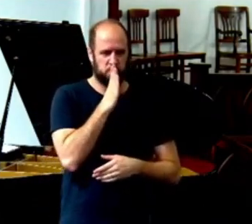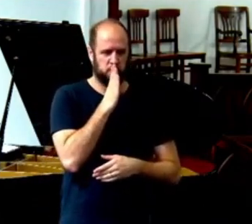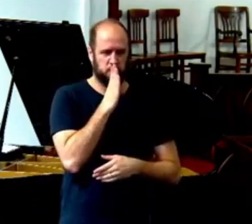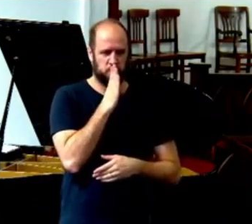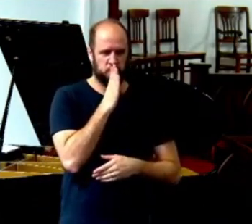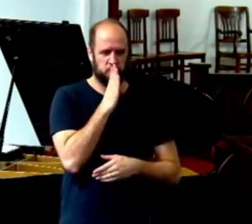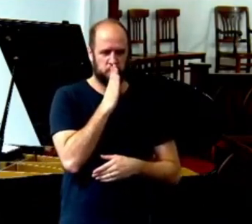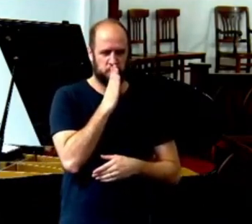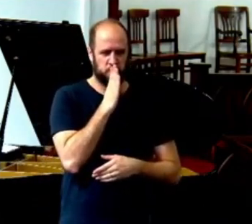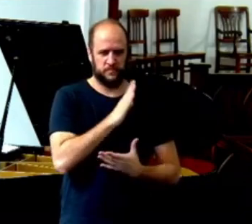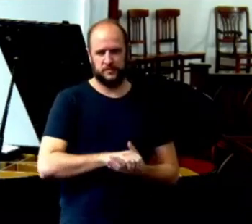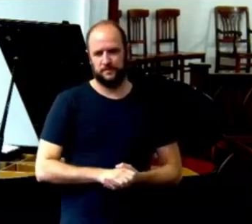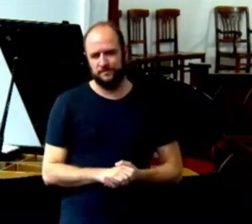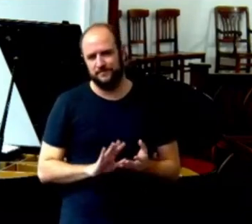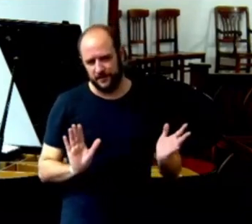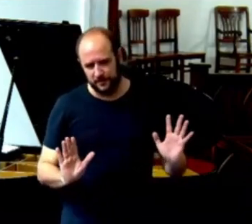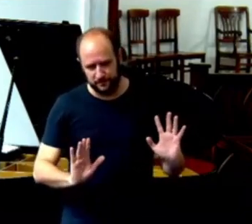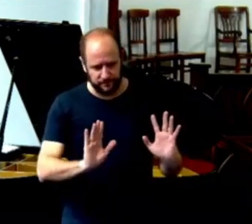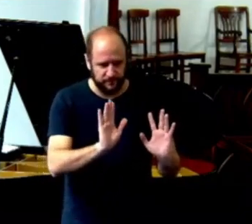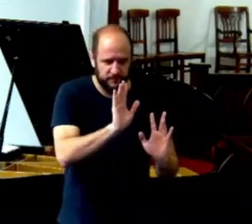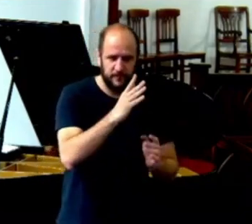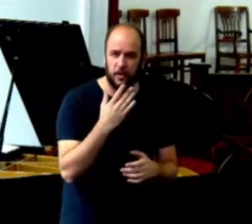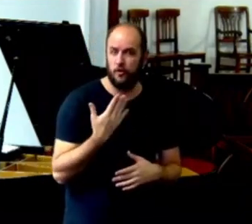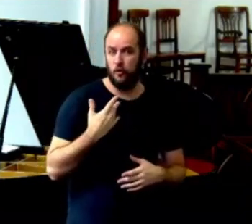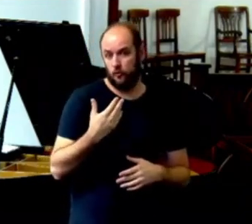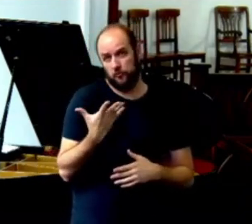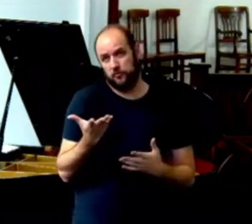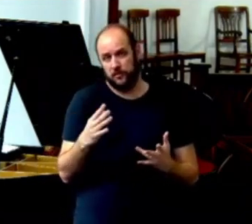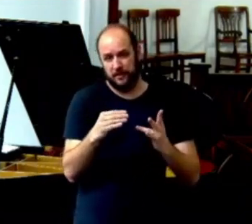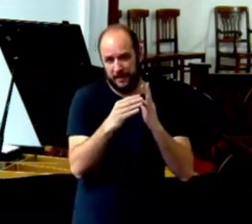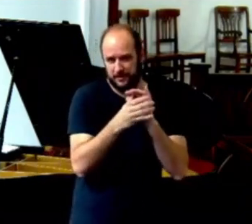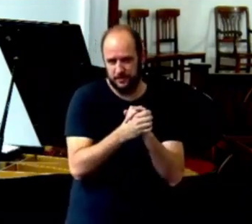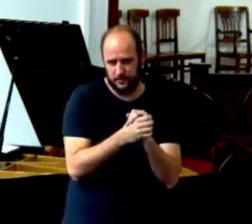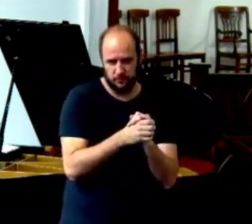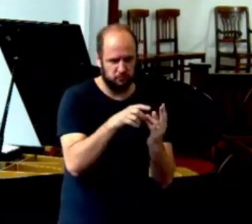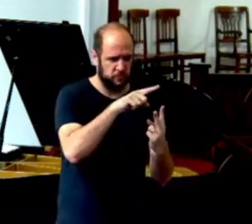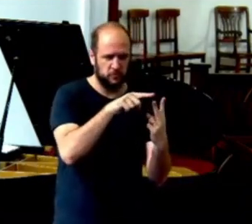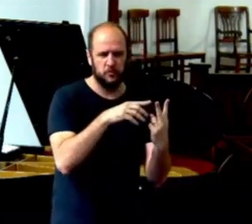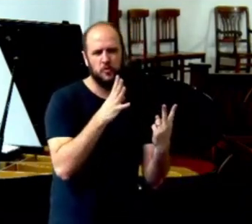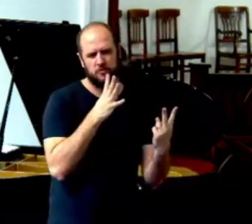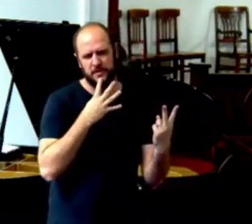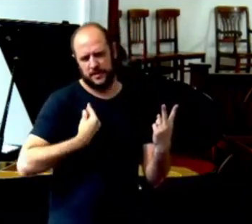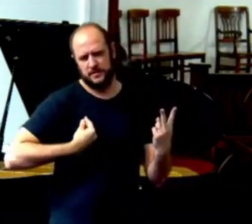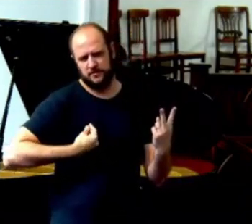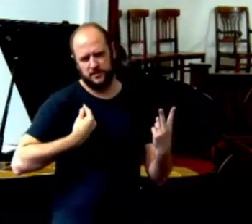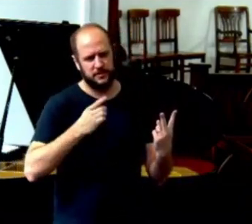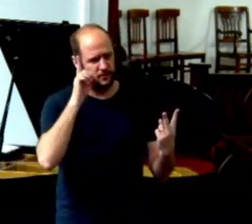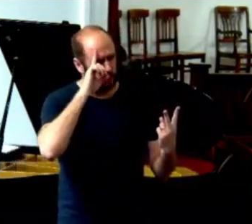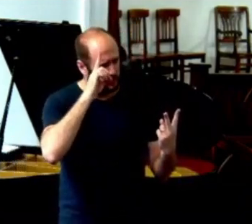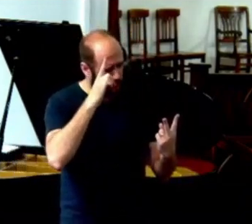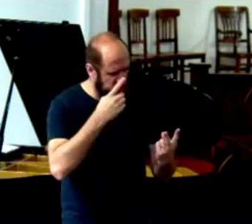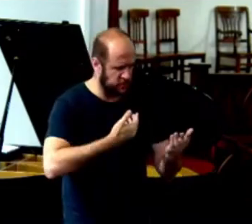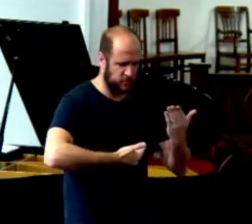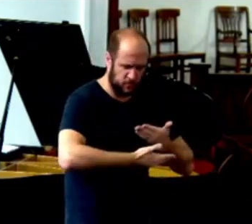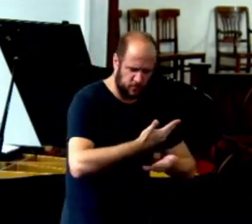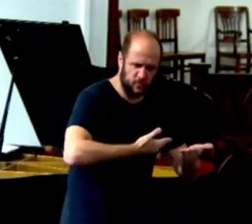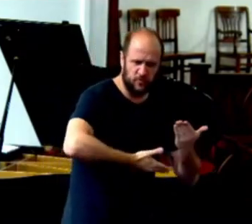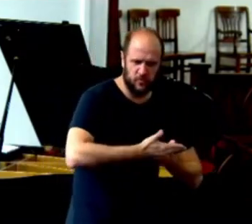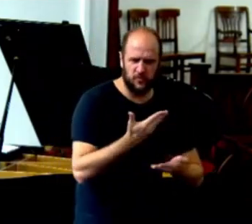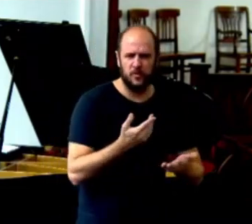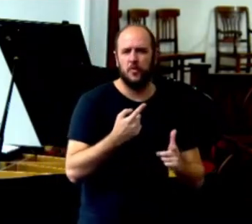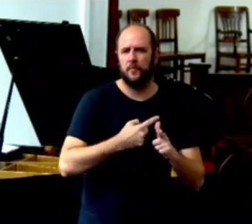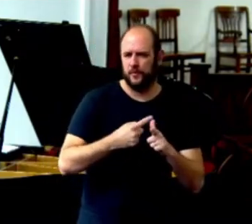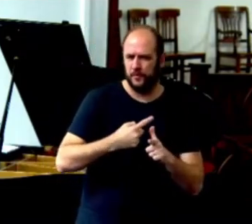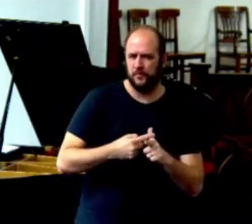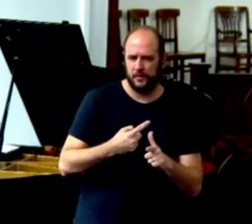Casais normalmente conhecem muito bem a vida um do outro, não é verdade? Se você tem dificuldades